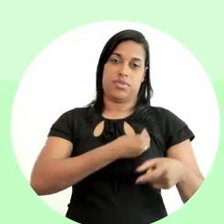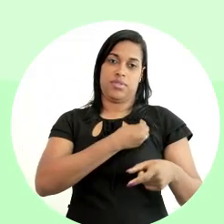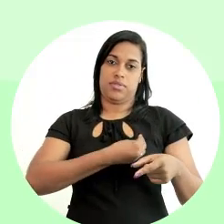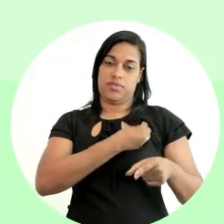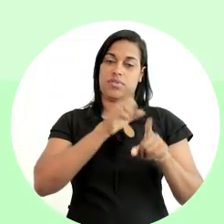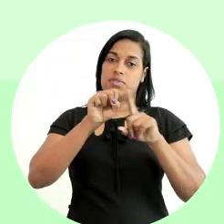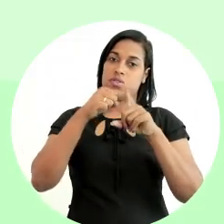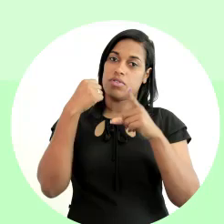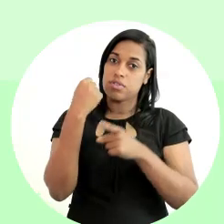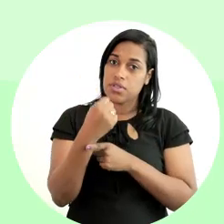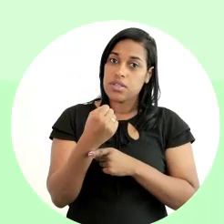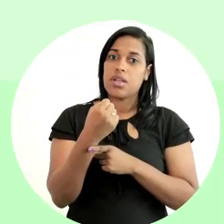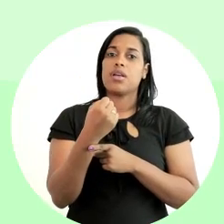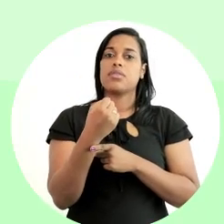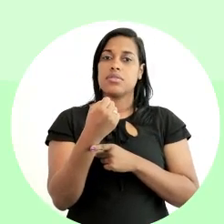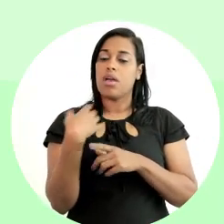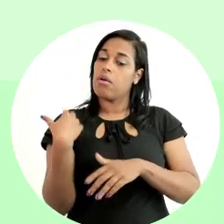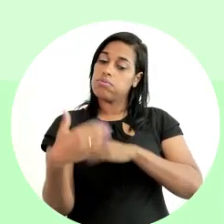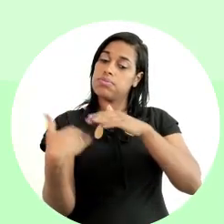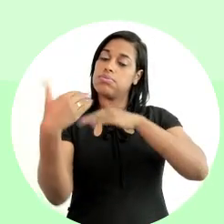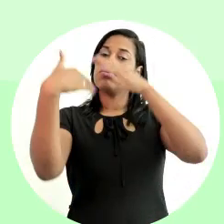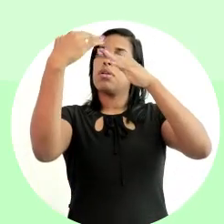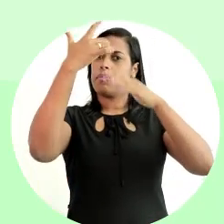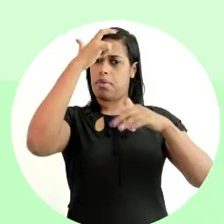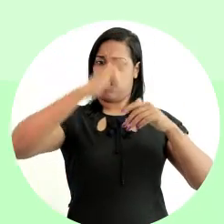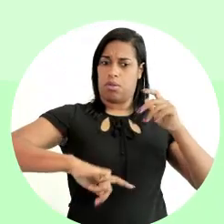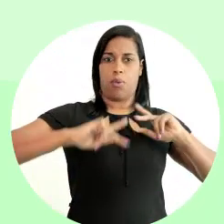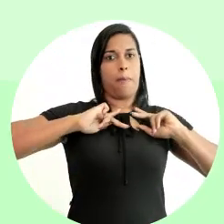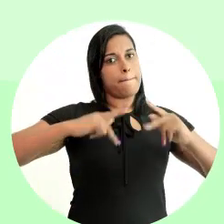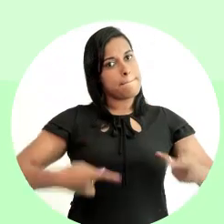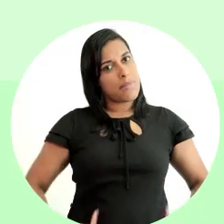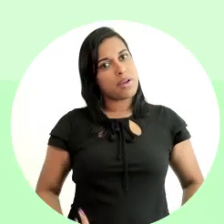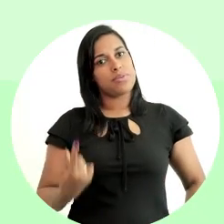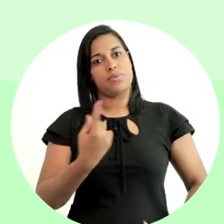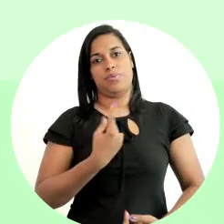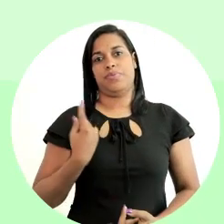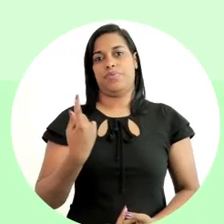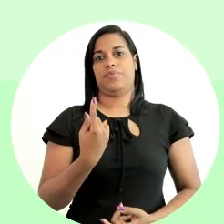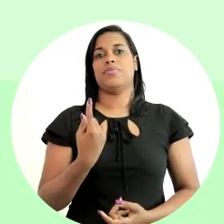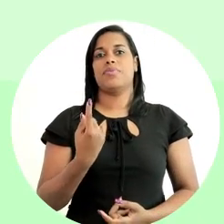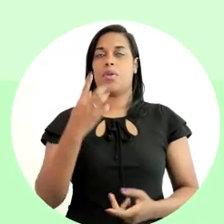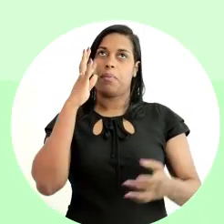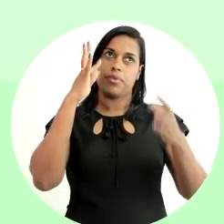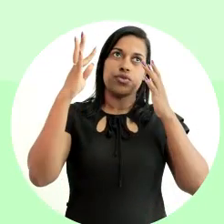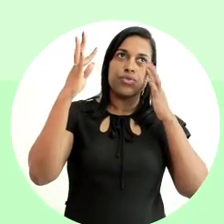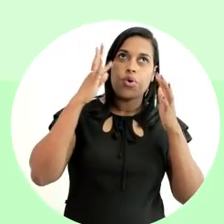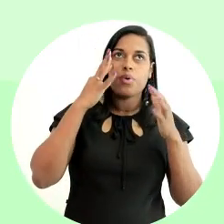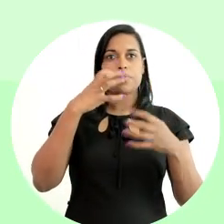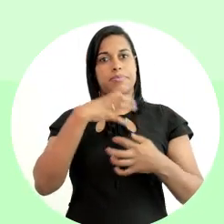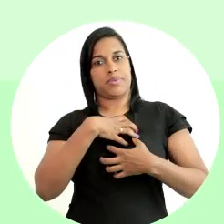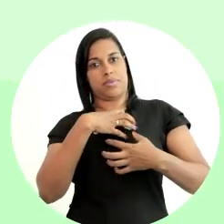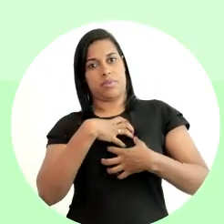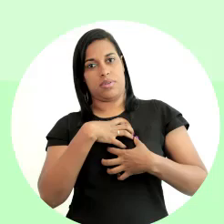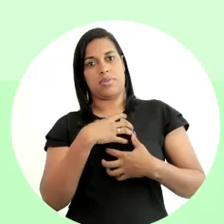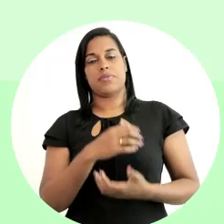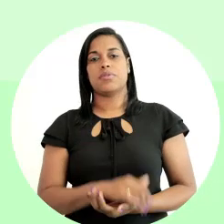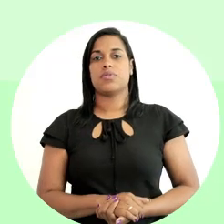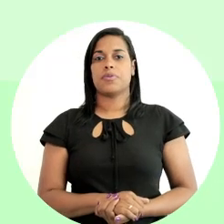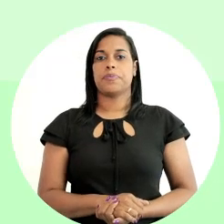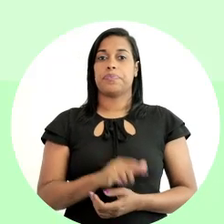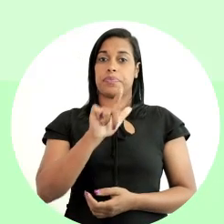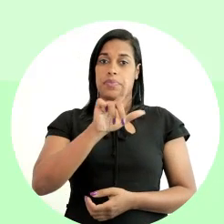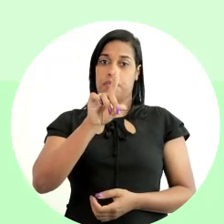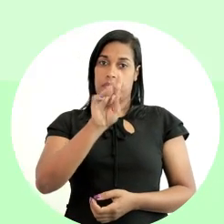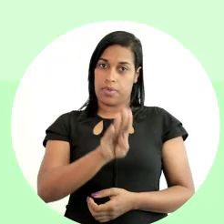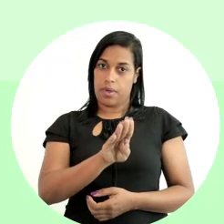em sociedade e enquanto o seu desenvolvimento pleno, enquanto indivíduo, com seus sonhos e suas expectativas.